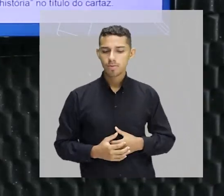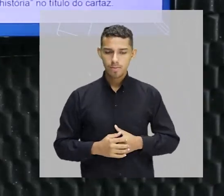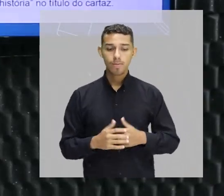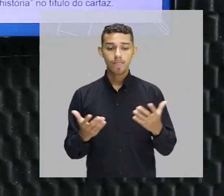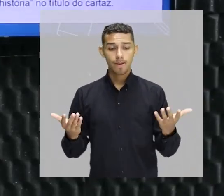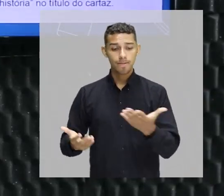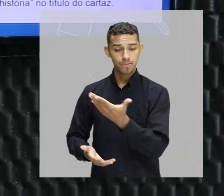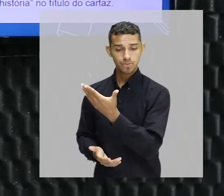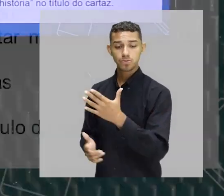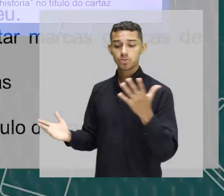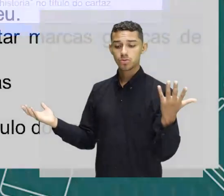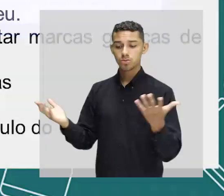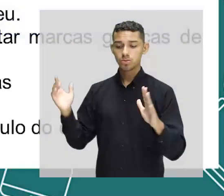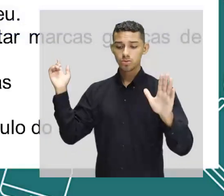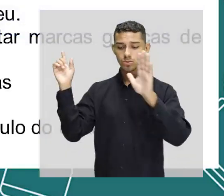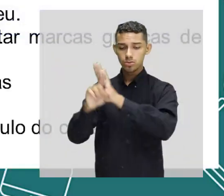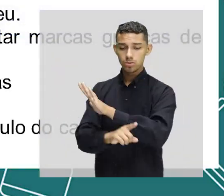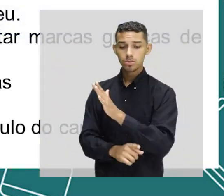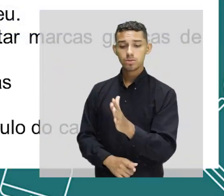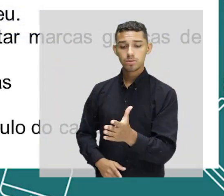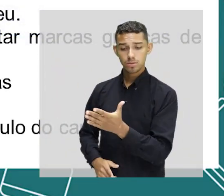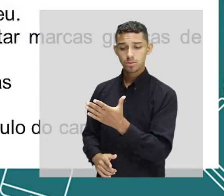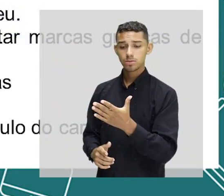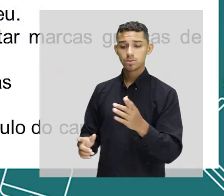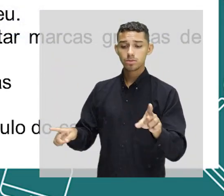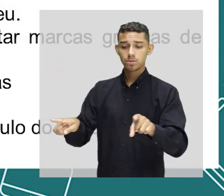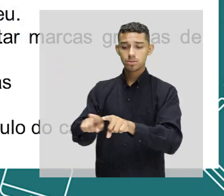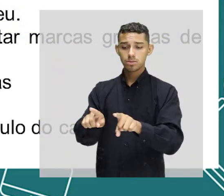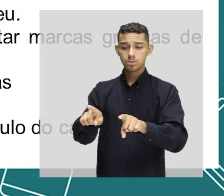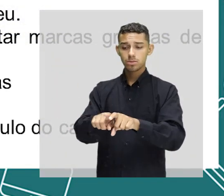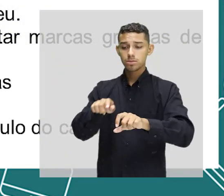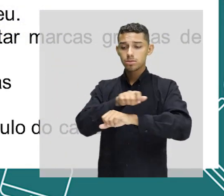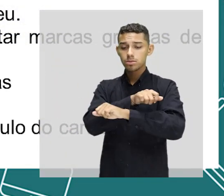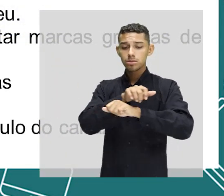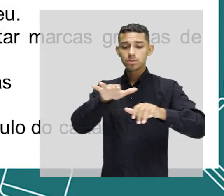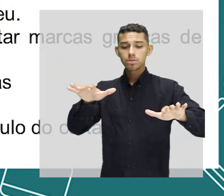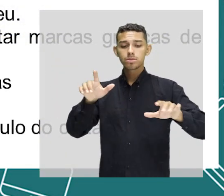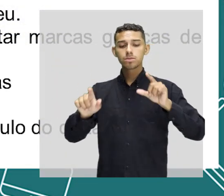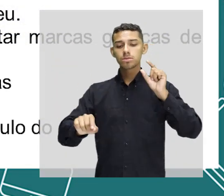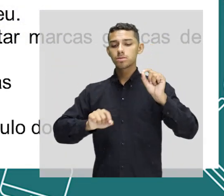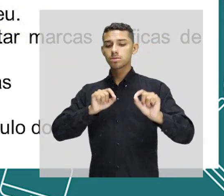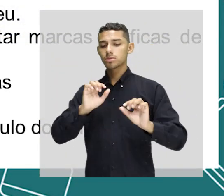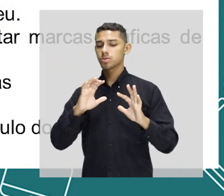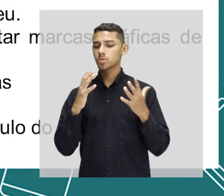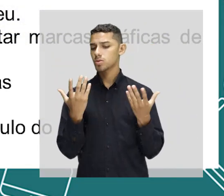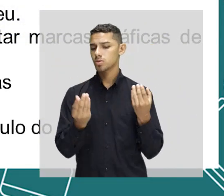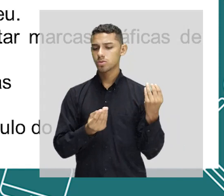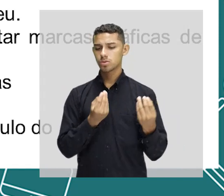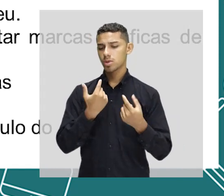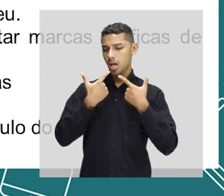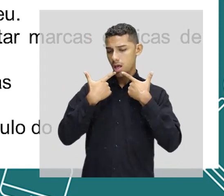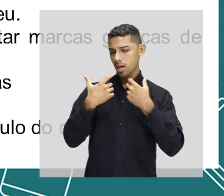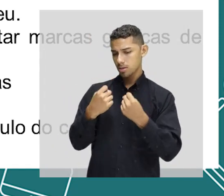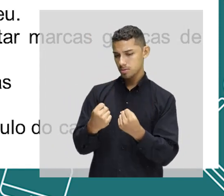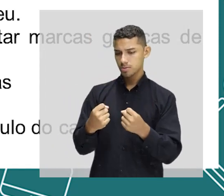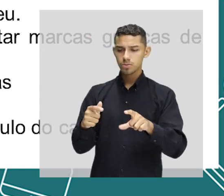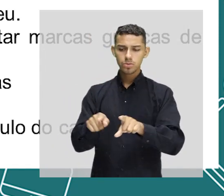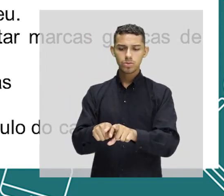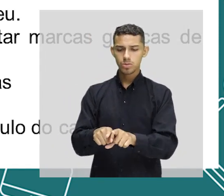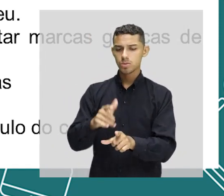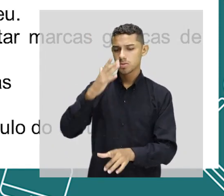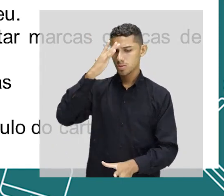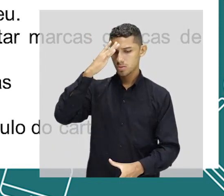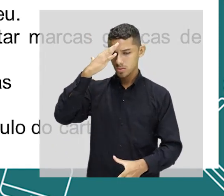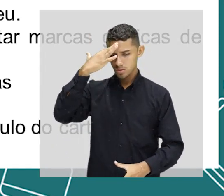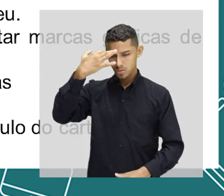questão. Essa campanha se destaca pela maneira como utiliza a linguagem para conscientizar